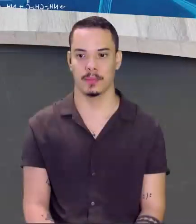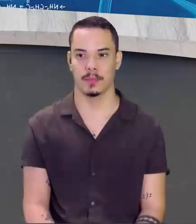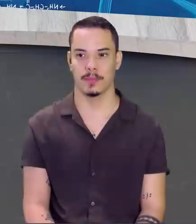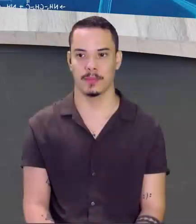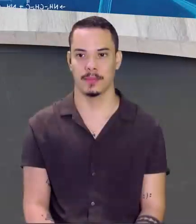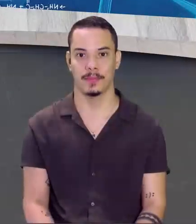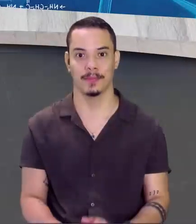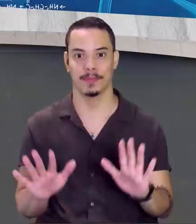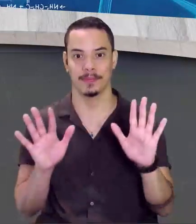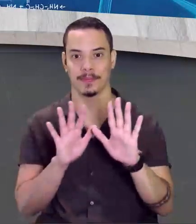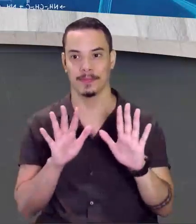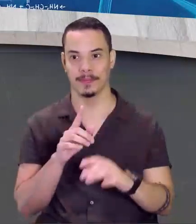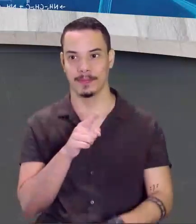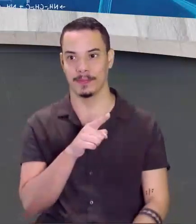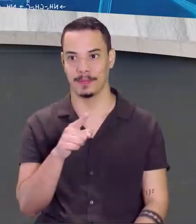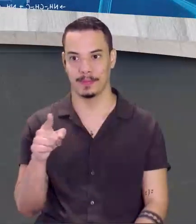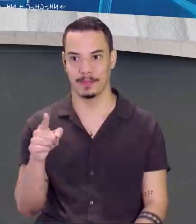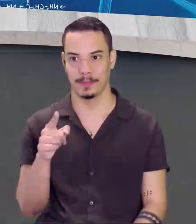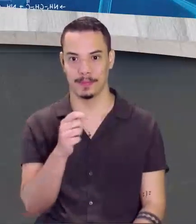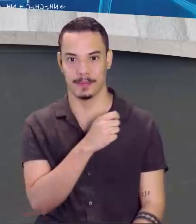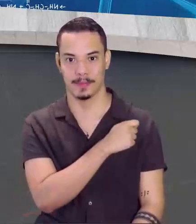Meu caro aluno,